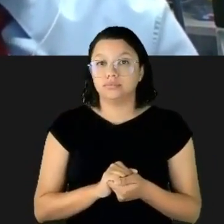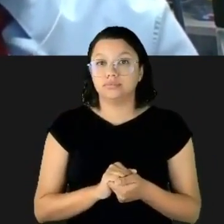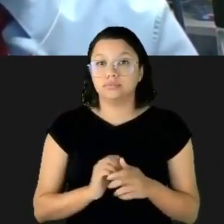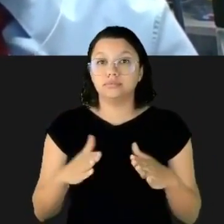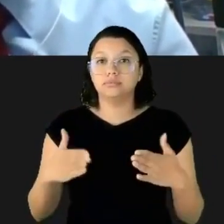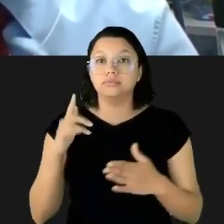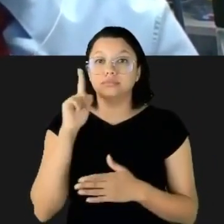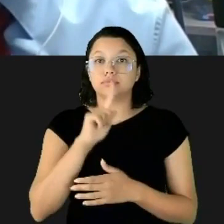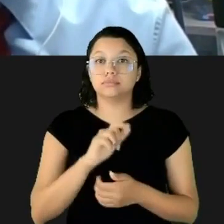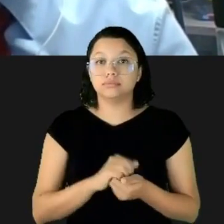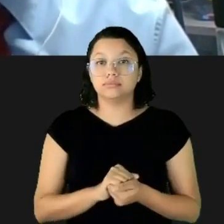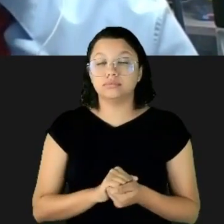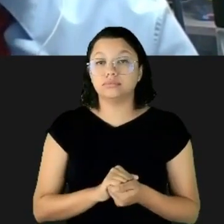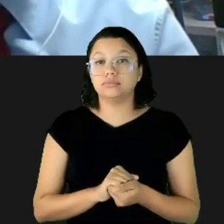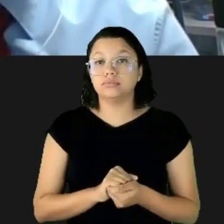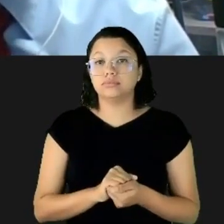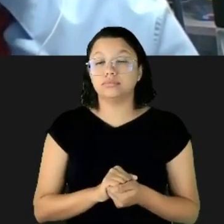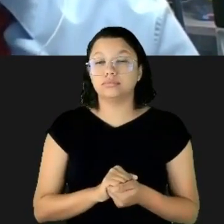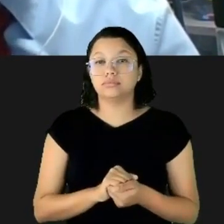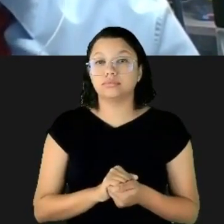aqui então você consegue